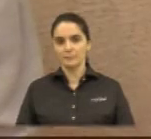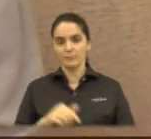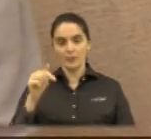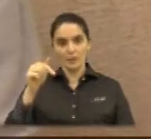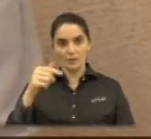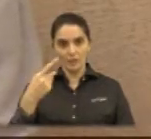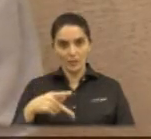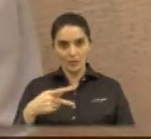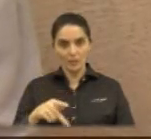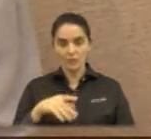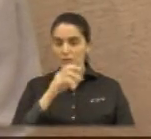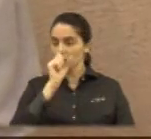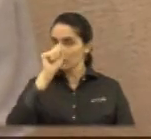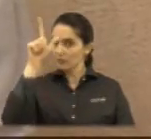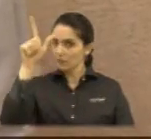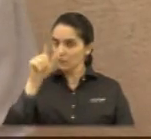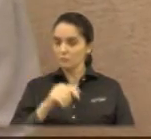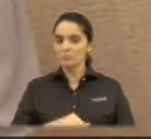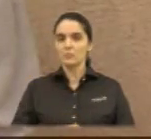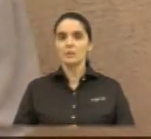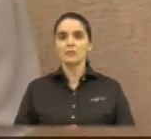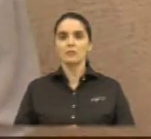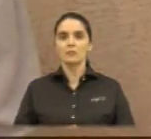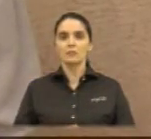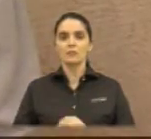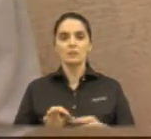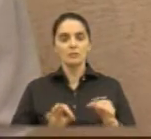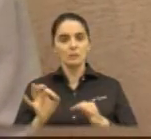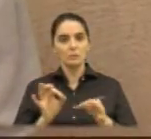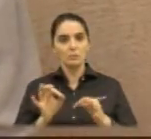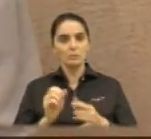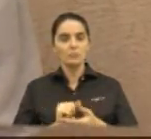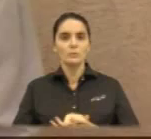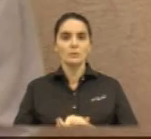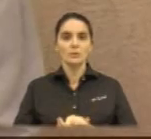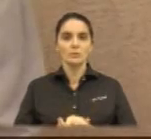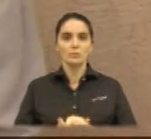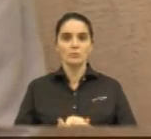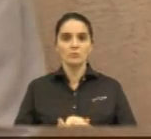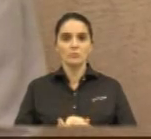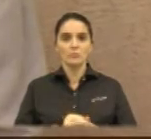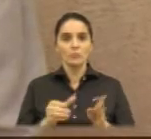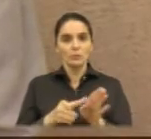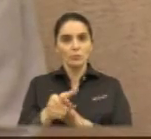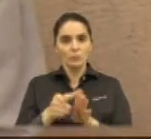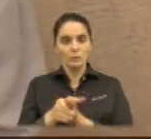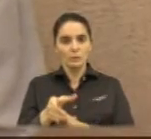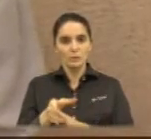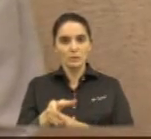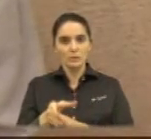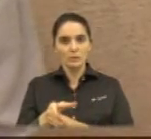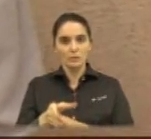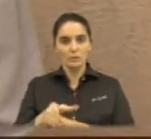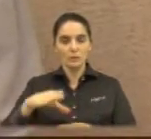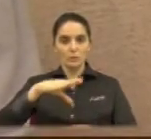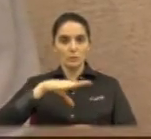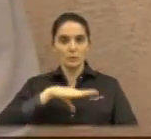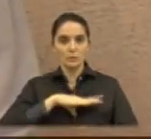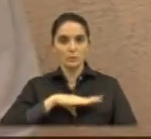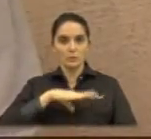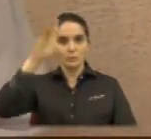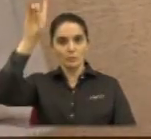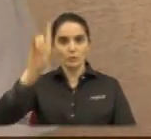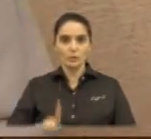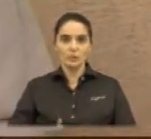através dessas ações que estão acontecendo na Câmara, o Conselho Municipal de Direitos Humanos.